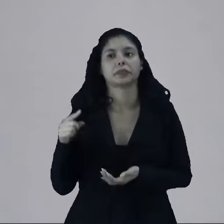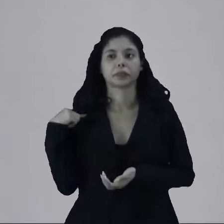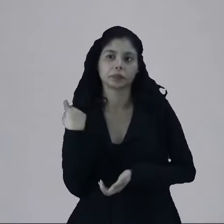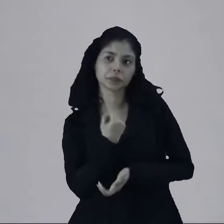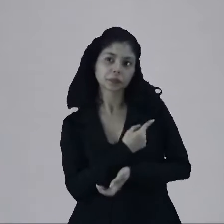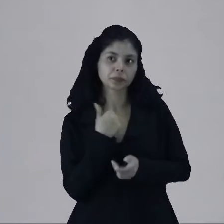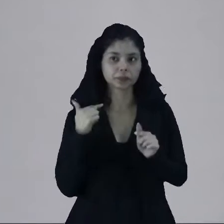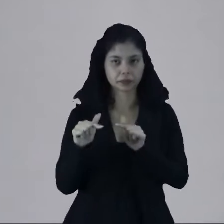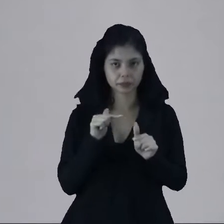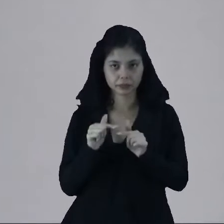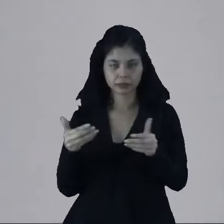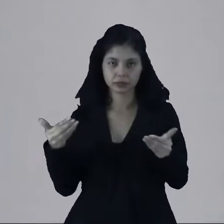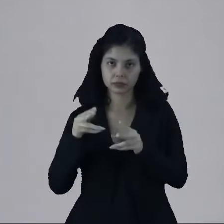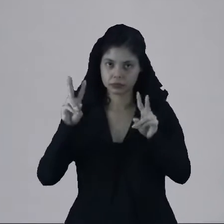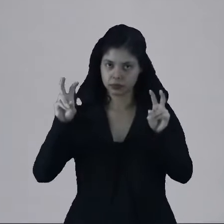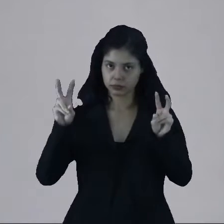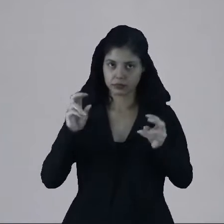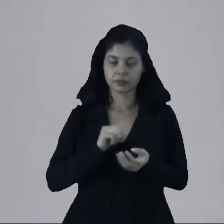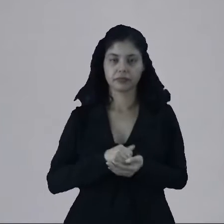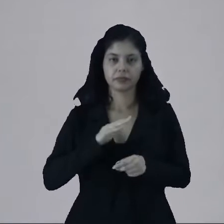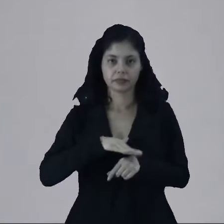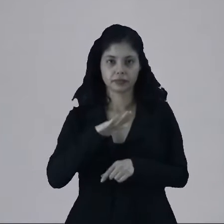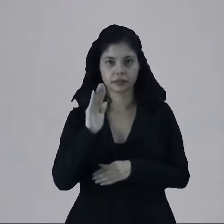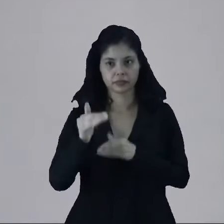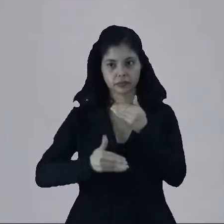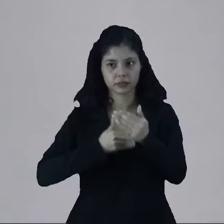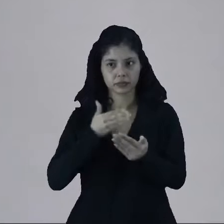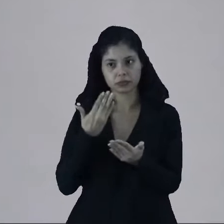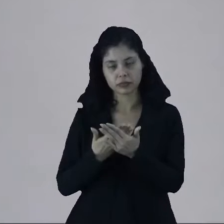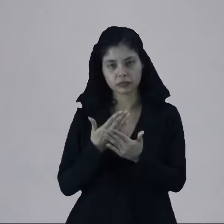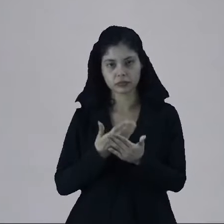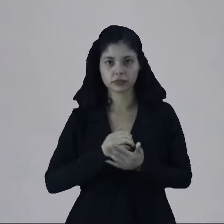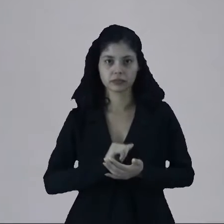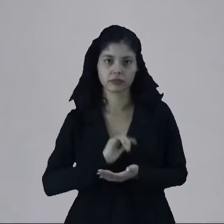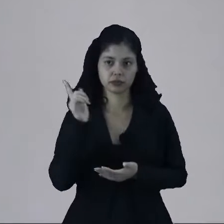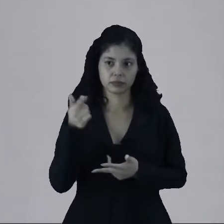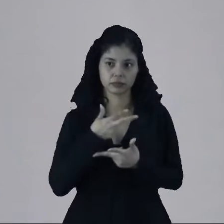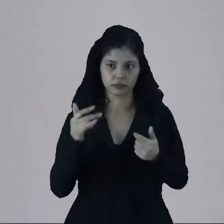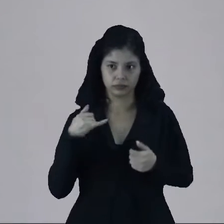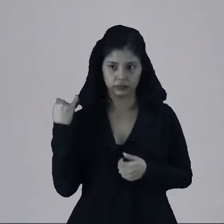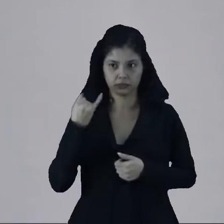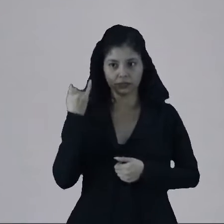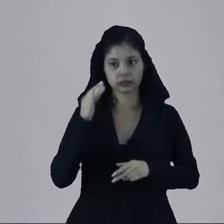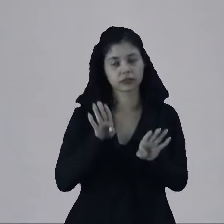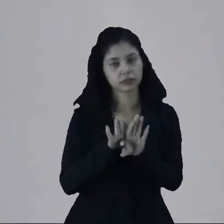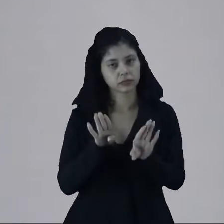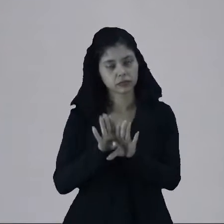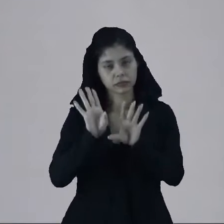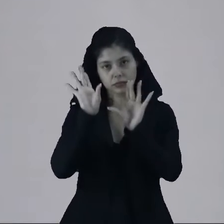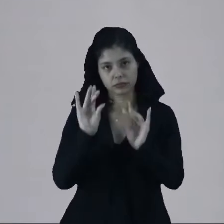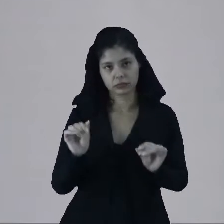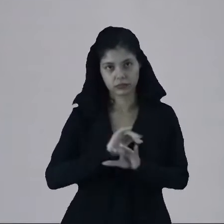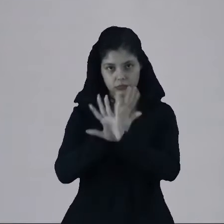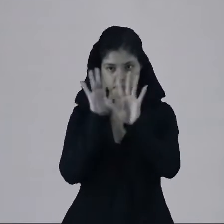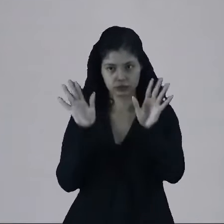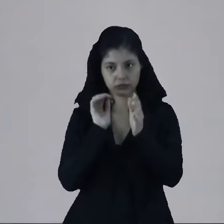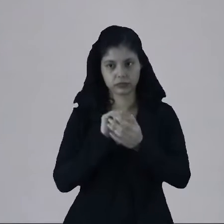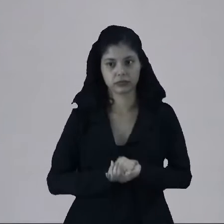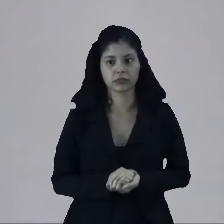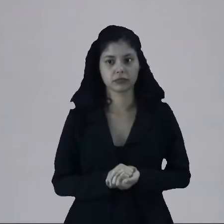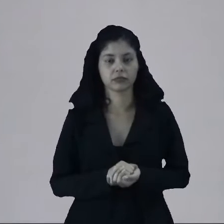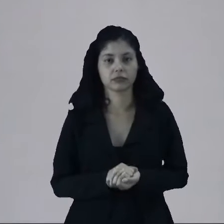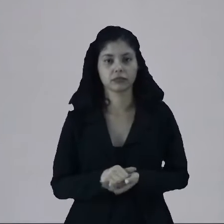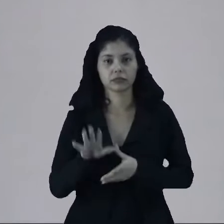gente vai trabalhar esses termos mais durante a nossa aula. Uma outra coisa importante que eu queria deixar claro aqui